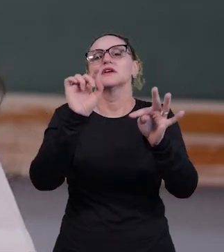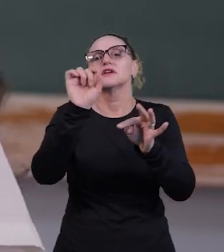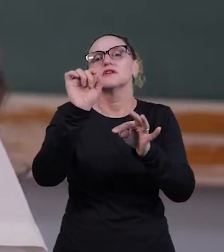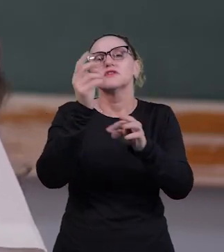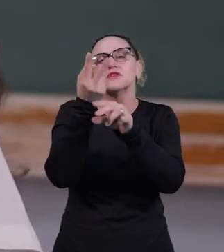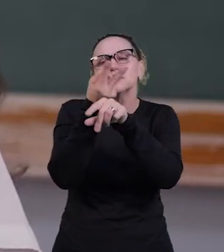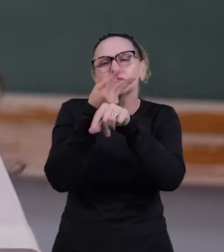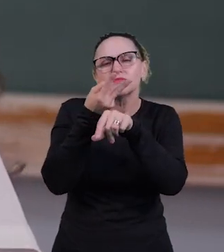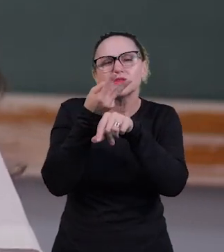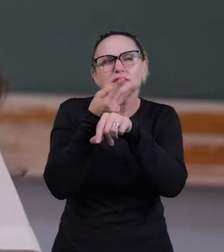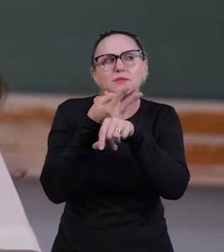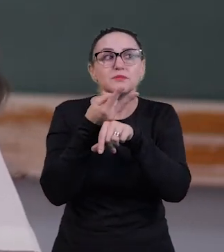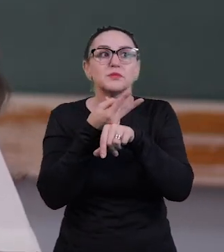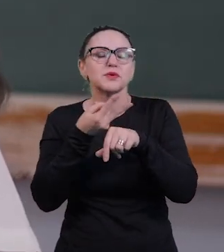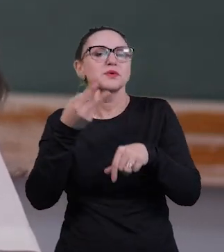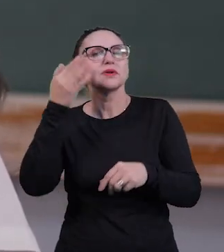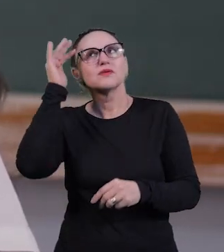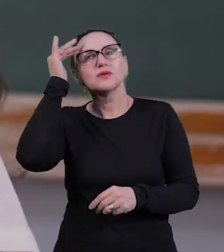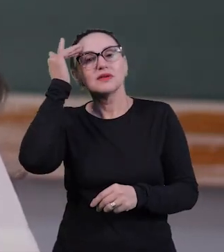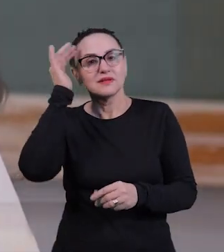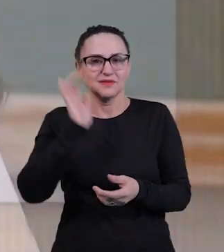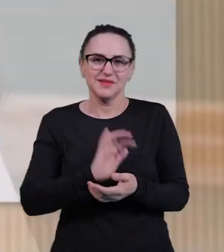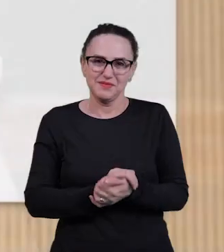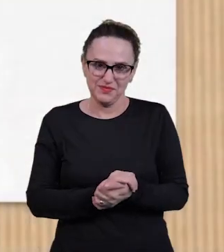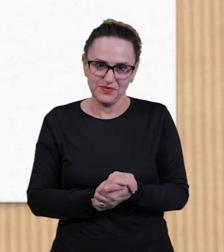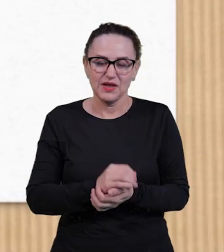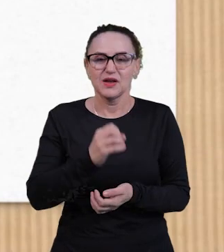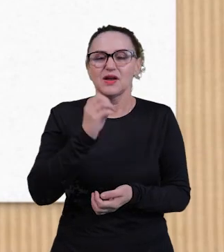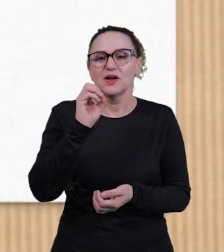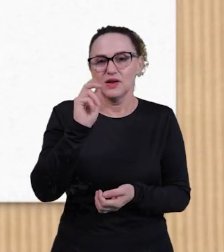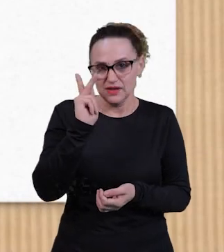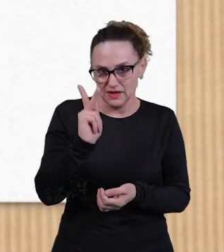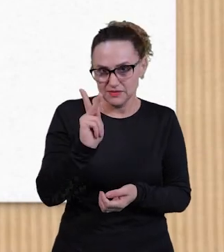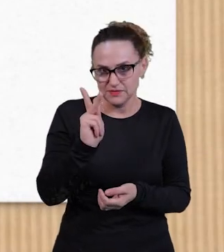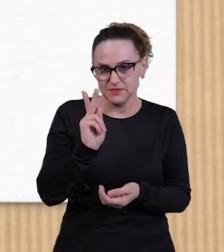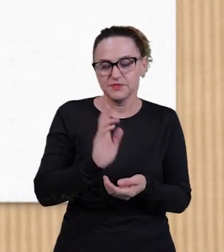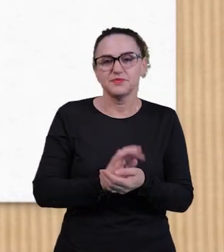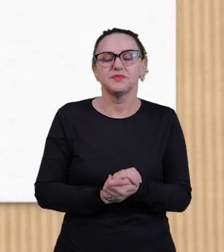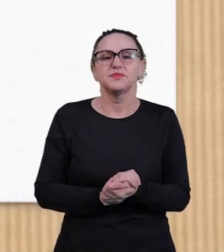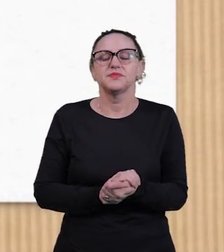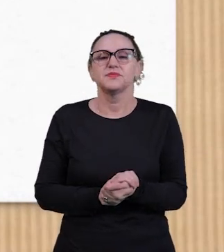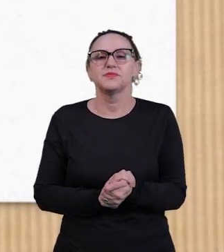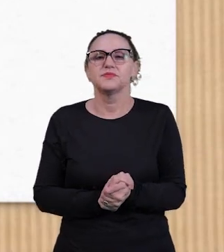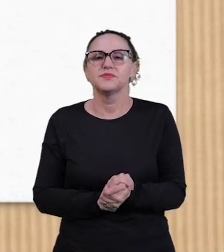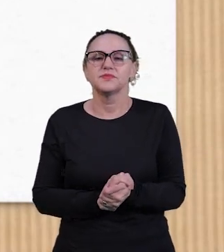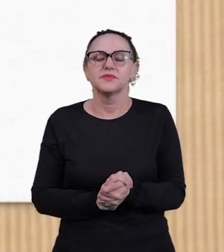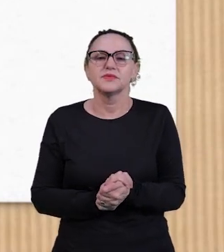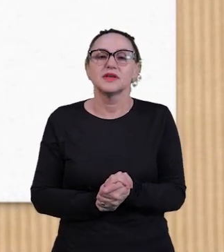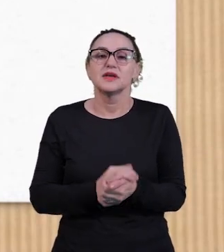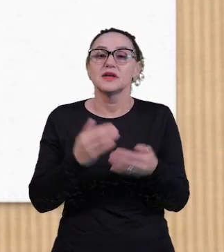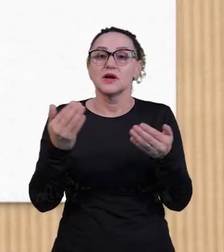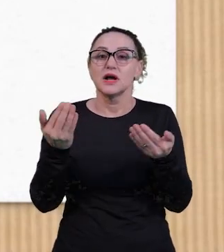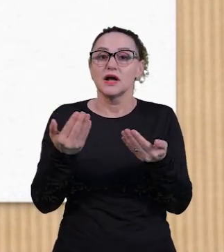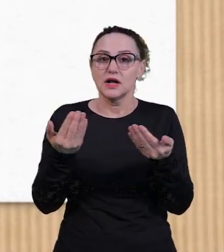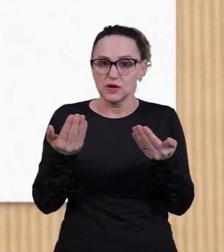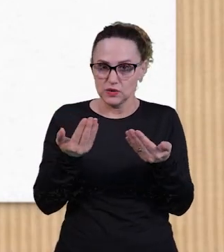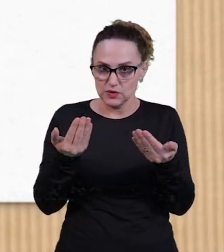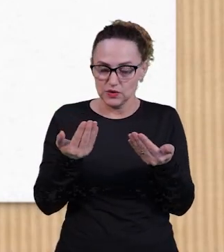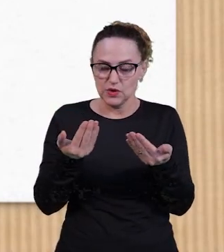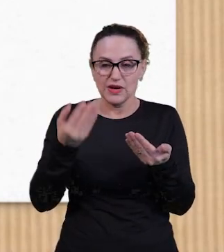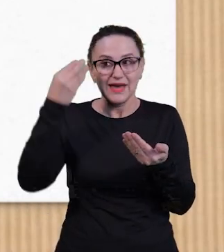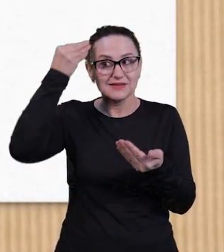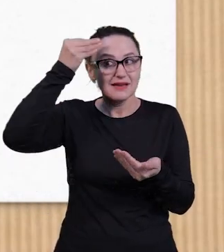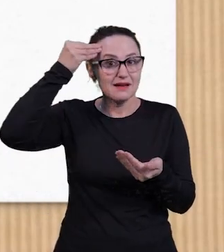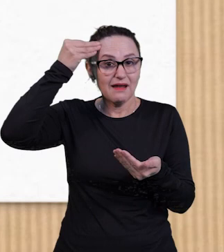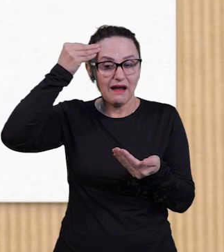compreender, empreender no seu texto, tá bem? Então, voltando à questão da análise